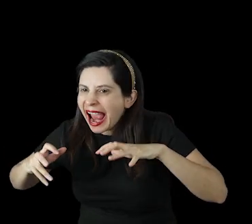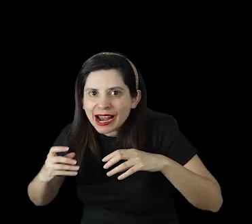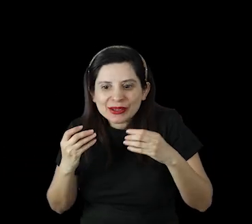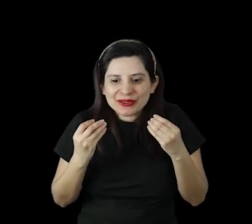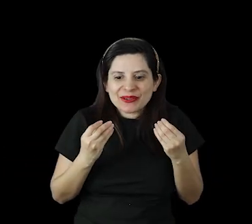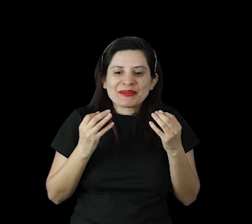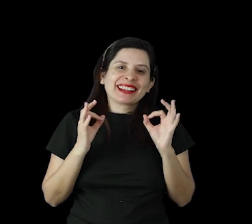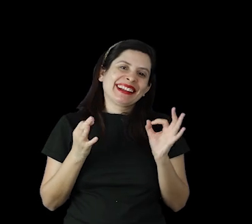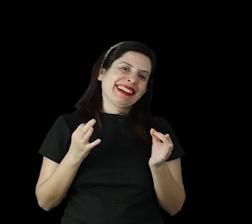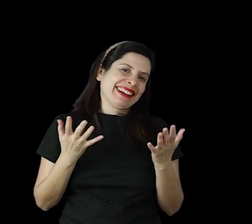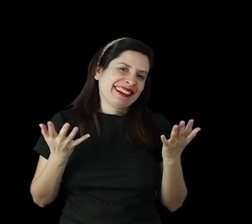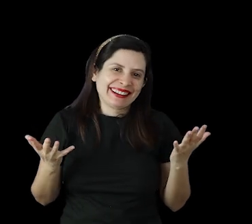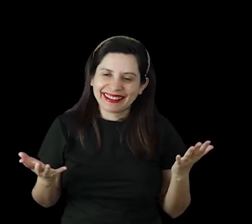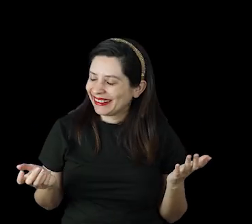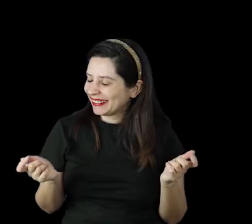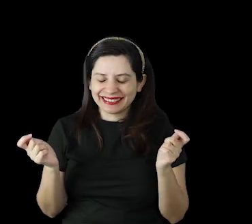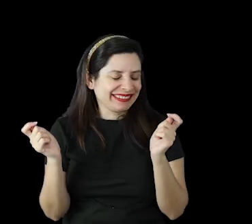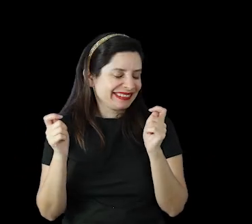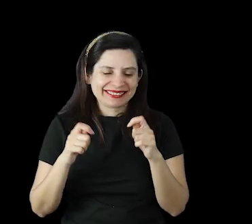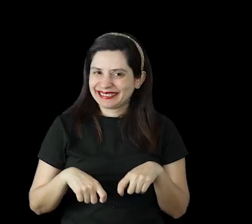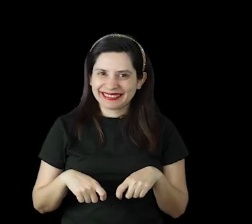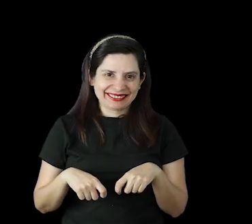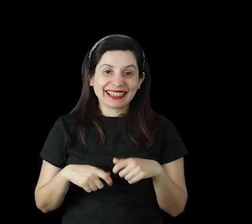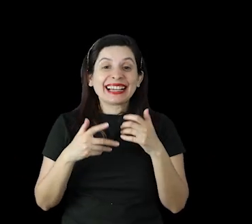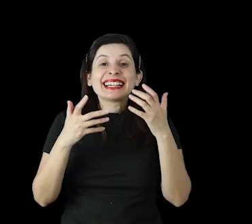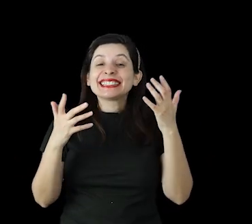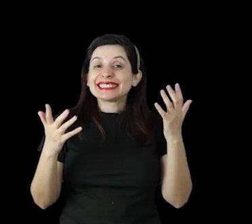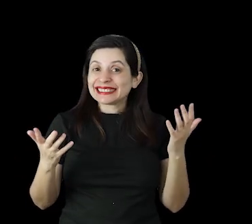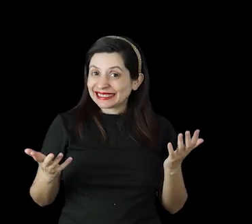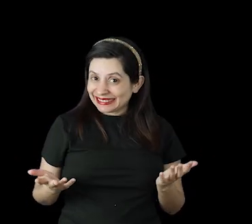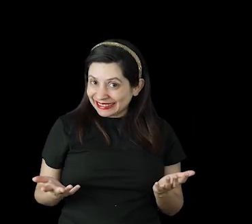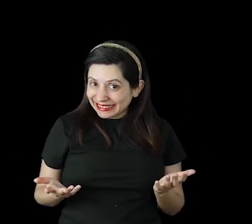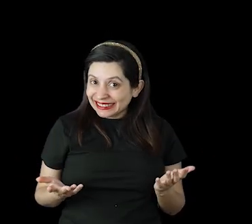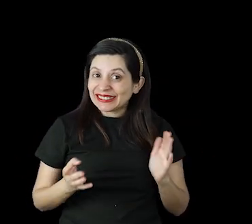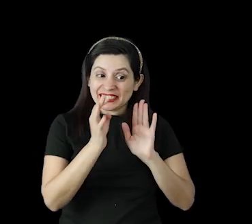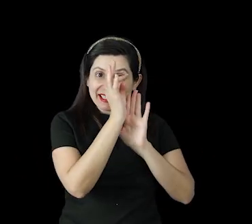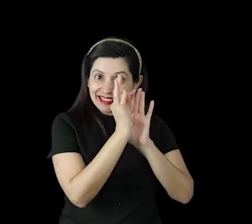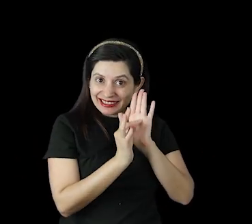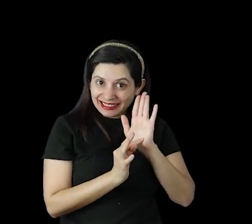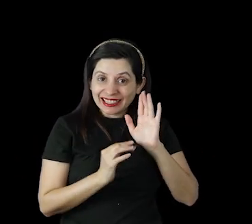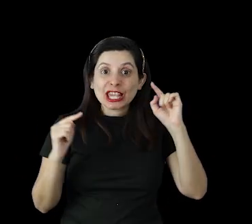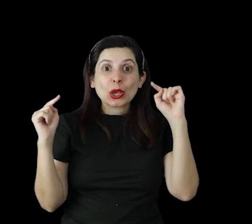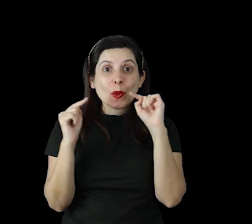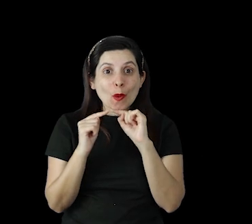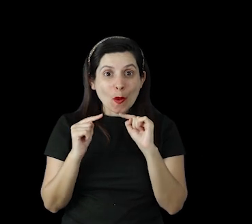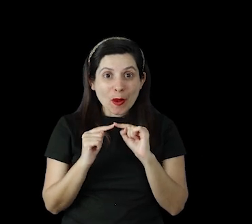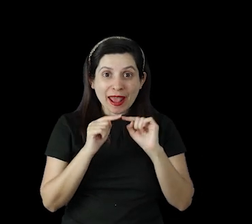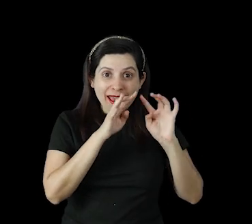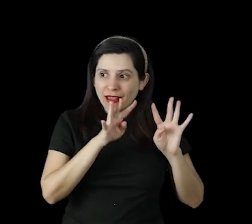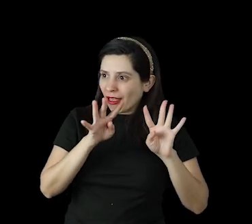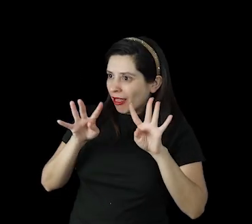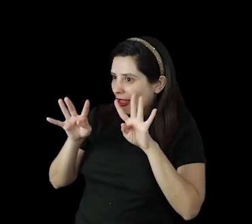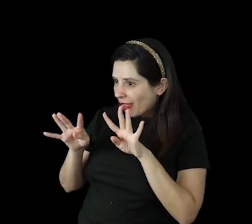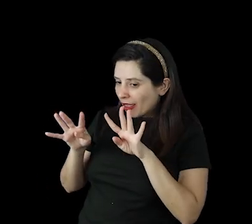né? Não é possível. Então, nessas grandes narrativas que conectam os públicos, e por